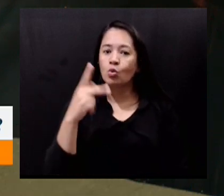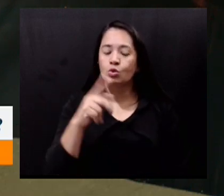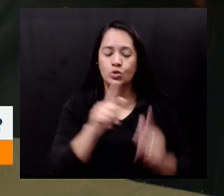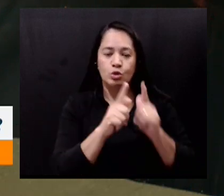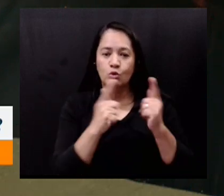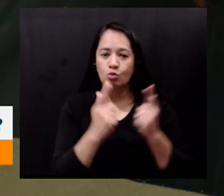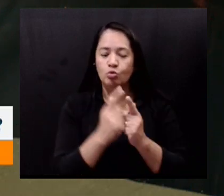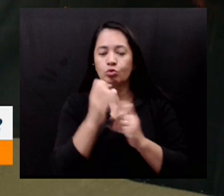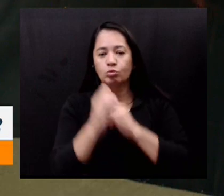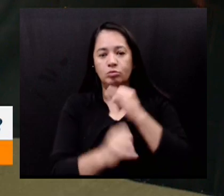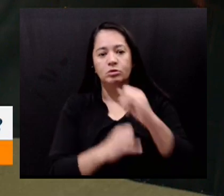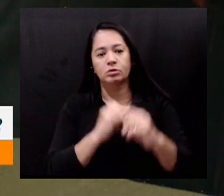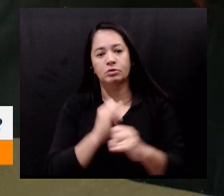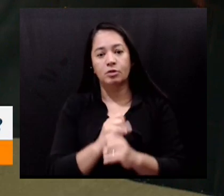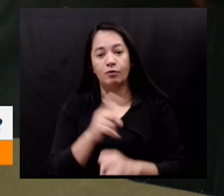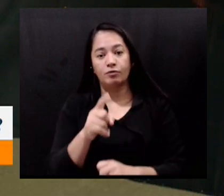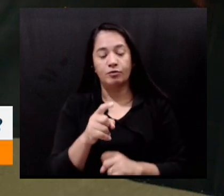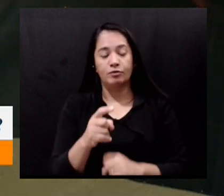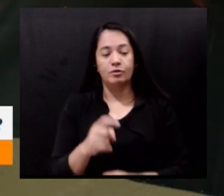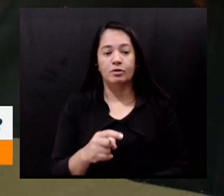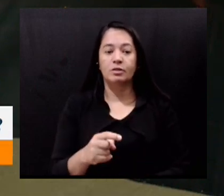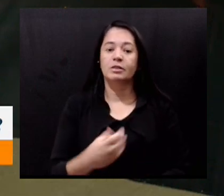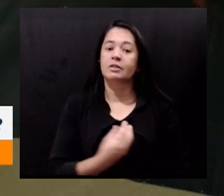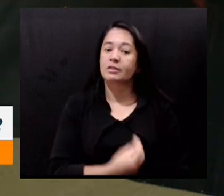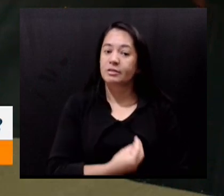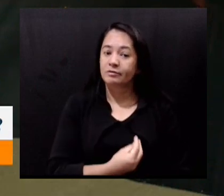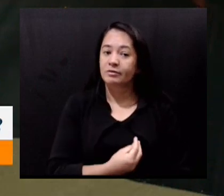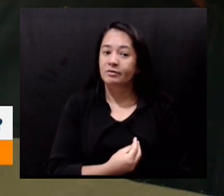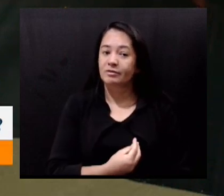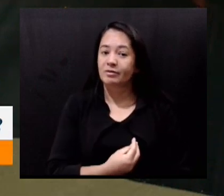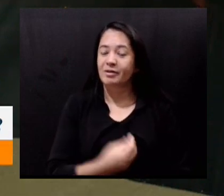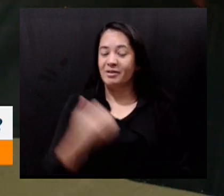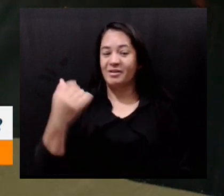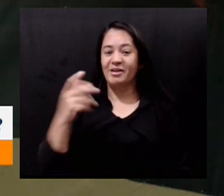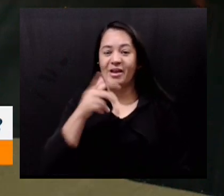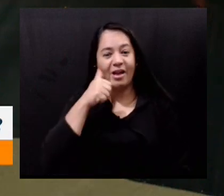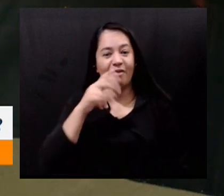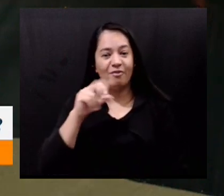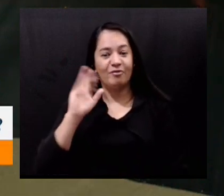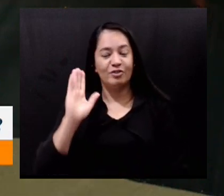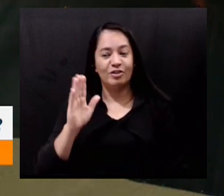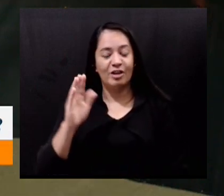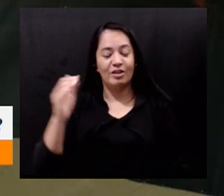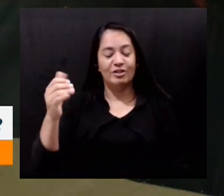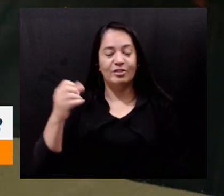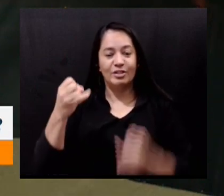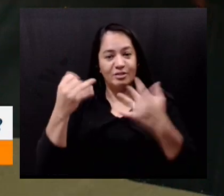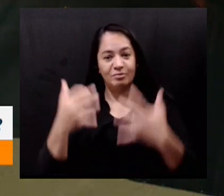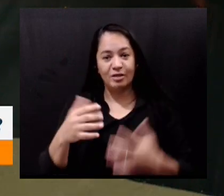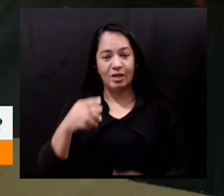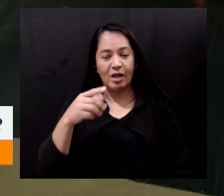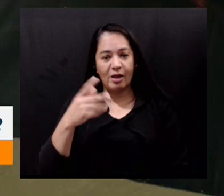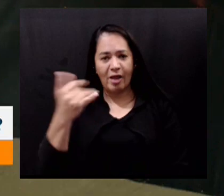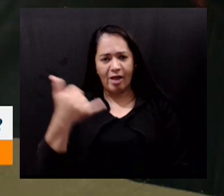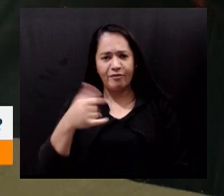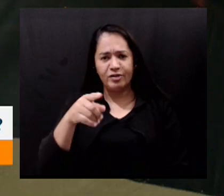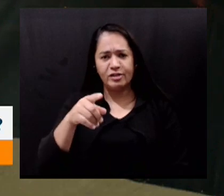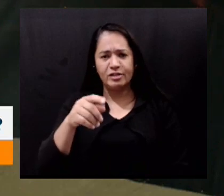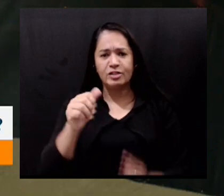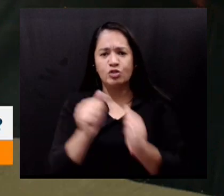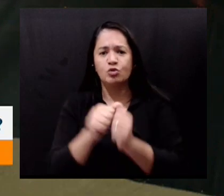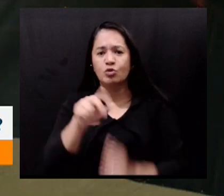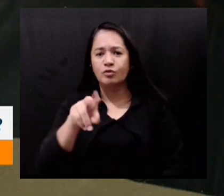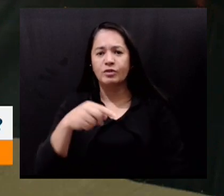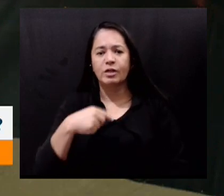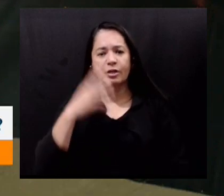você anda, como diria minha avó, me diga com quem hum, andas, que eu te direi quem és, né? sim, Porque essa questão